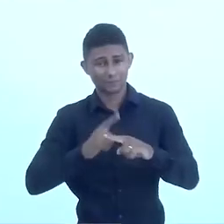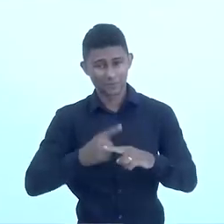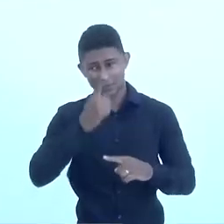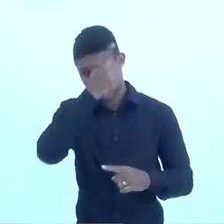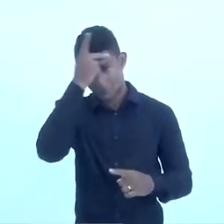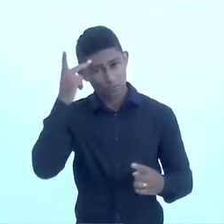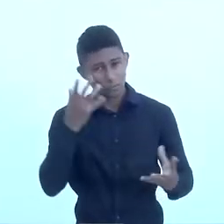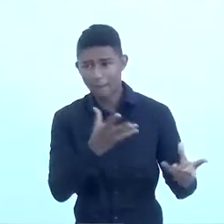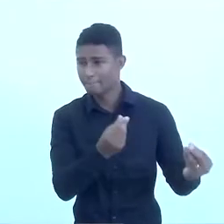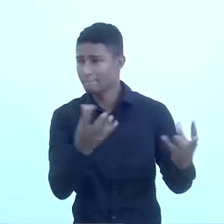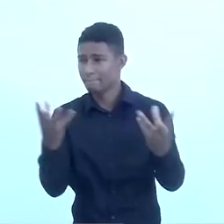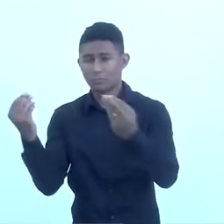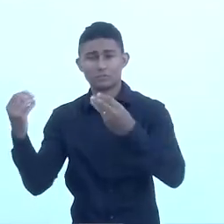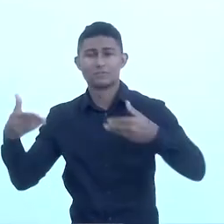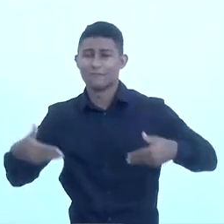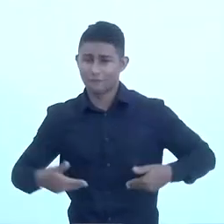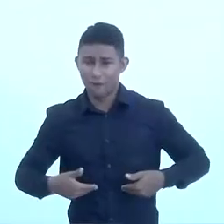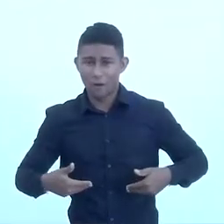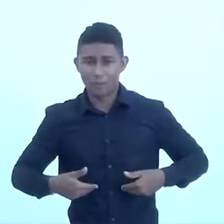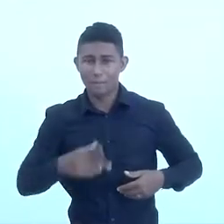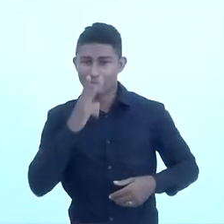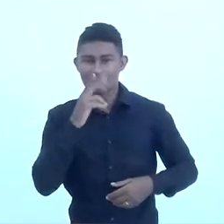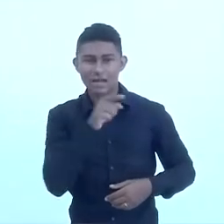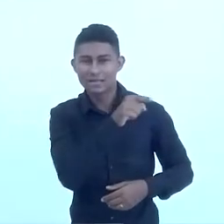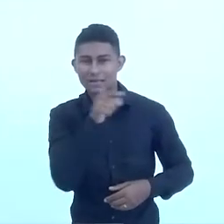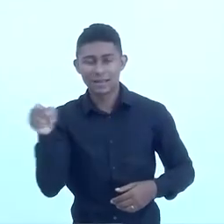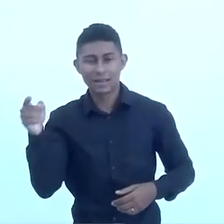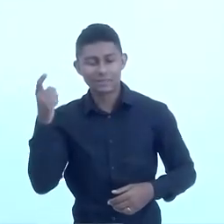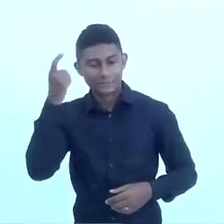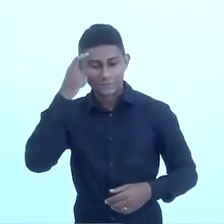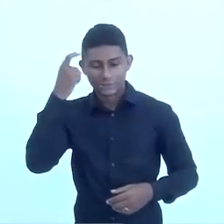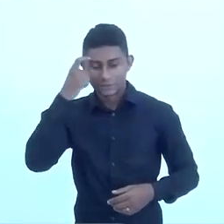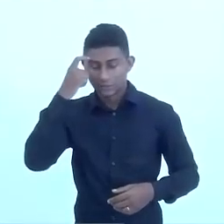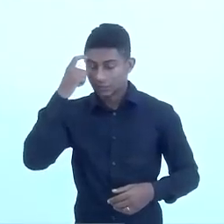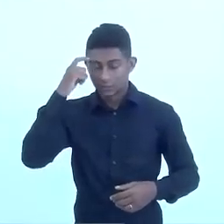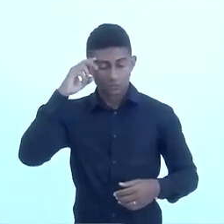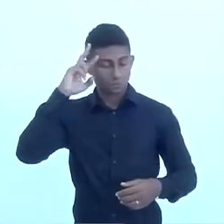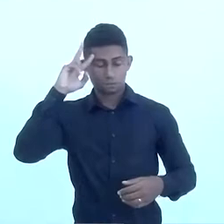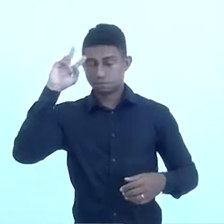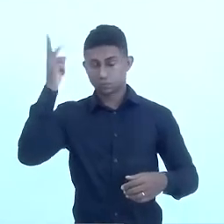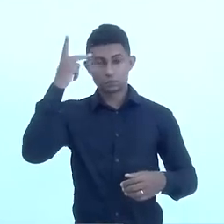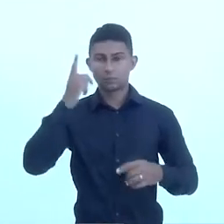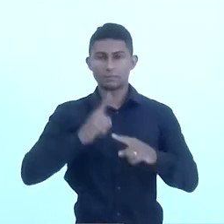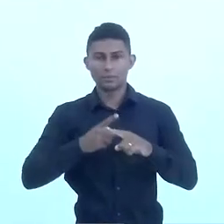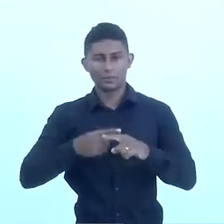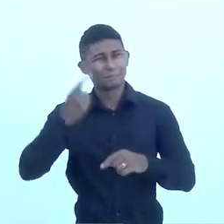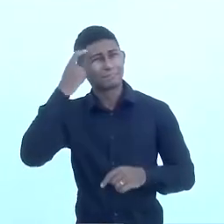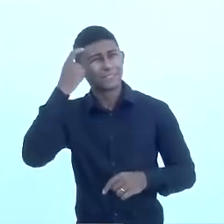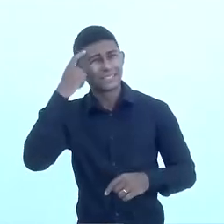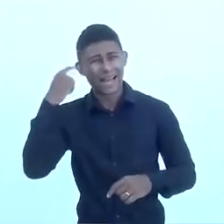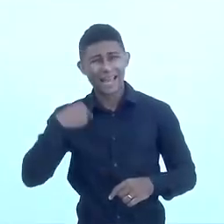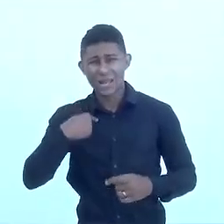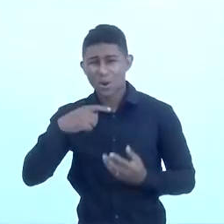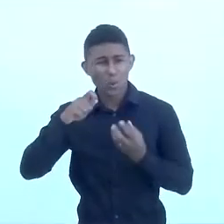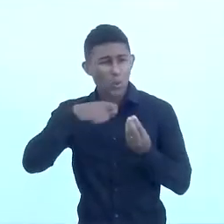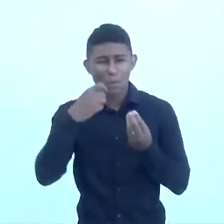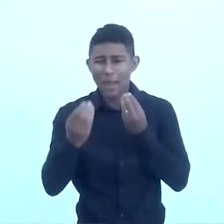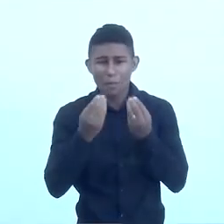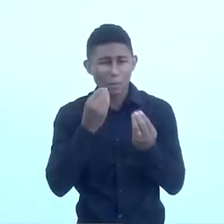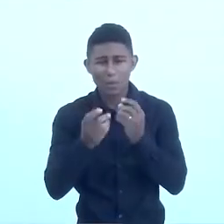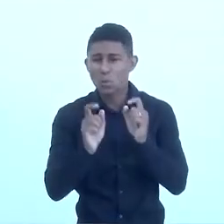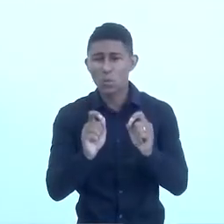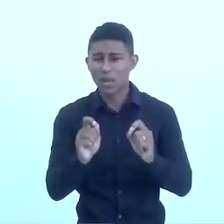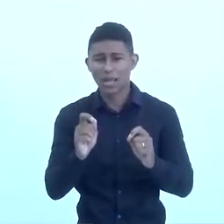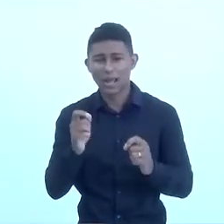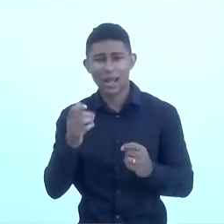ela muda o sentido da percepção da pessoa. Ela entra no... Se ela não sabe o que ela vai comer no fim do dia, é diferente